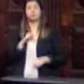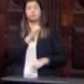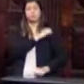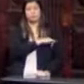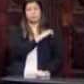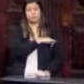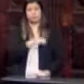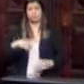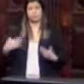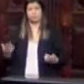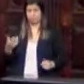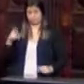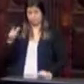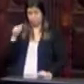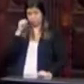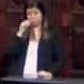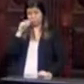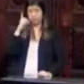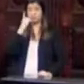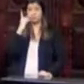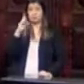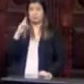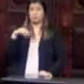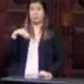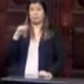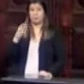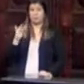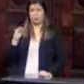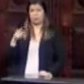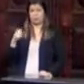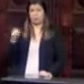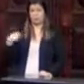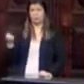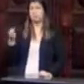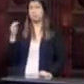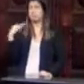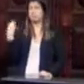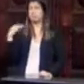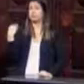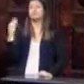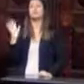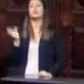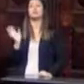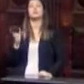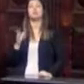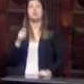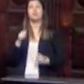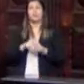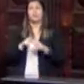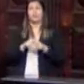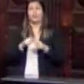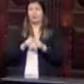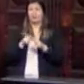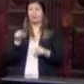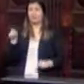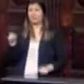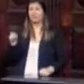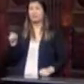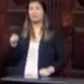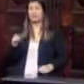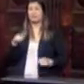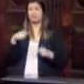aqui um relato do que nos relatou, por sua vez, por seu turno, o delegado da Polícia Federal,